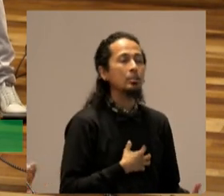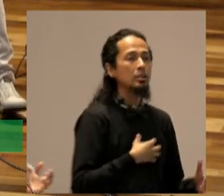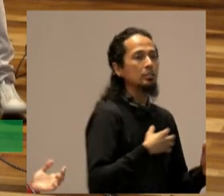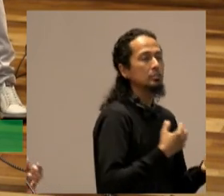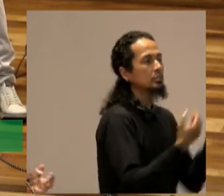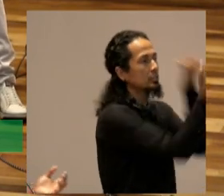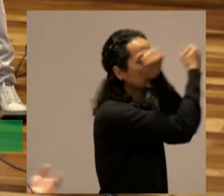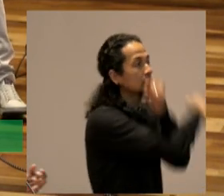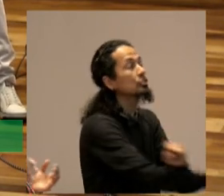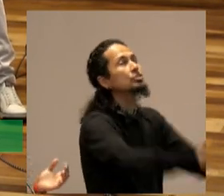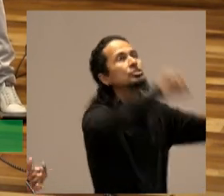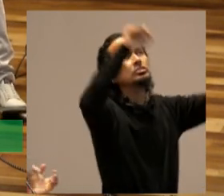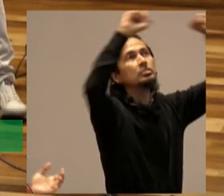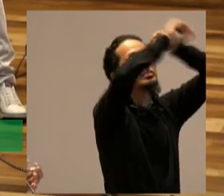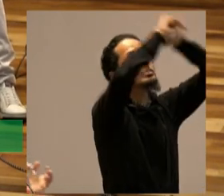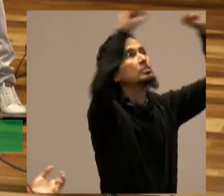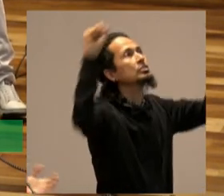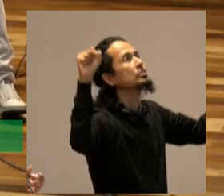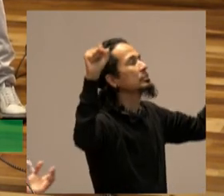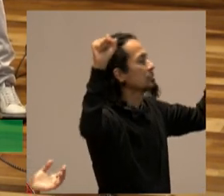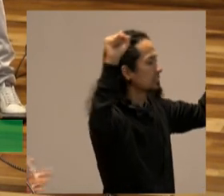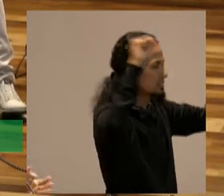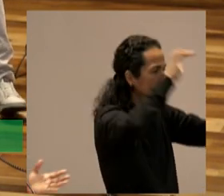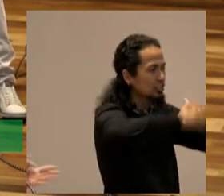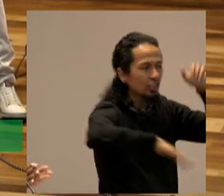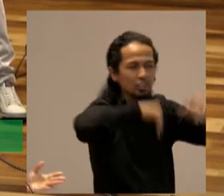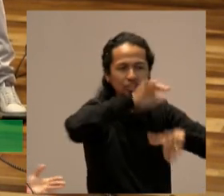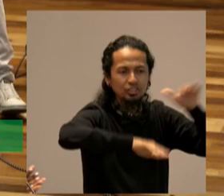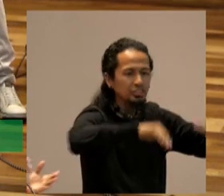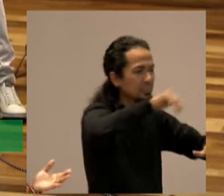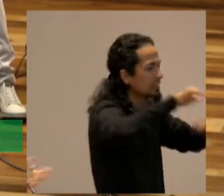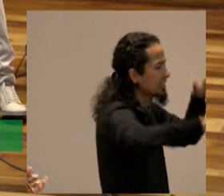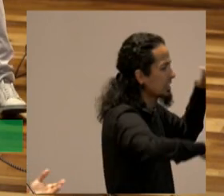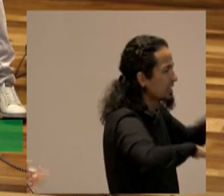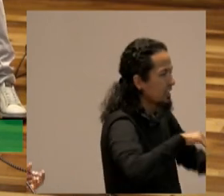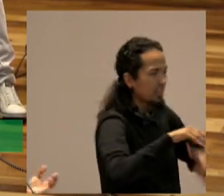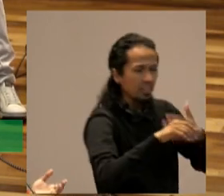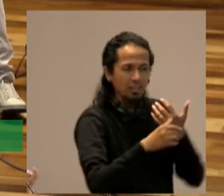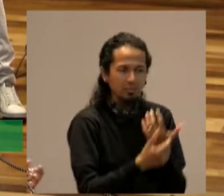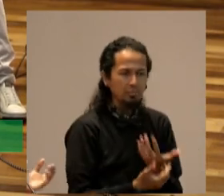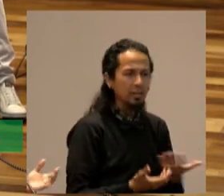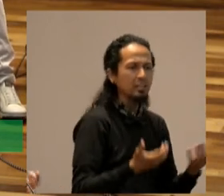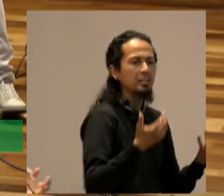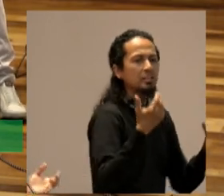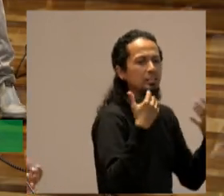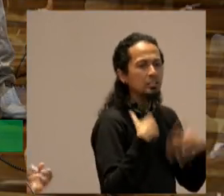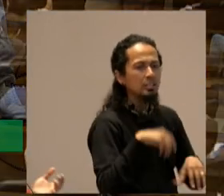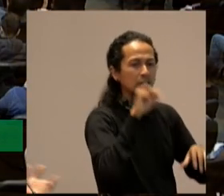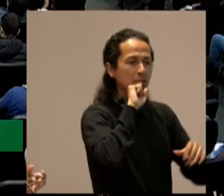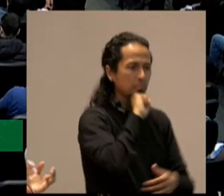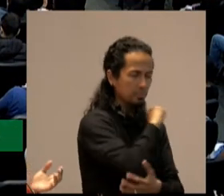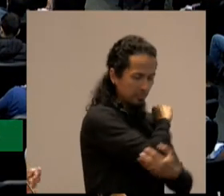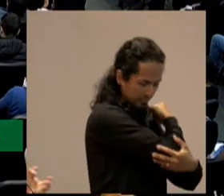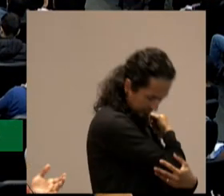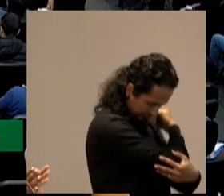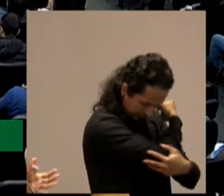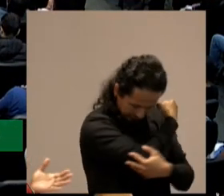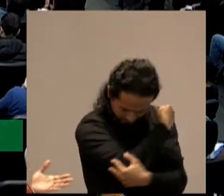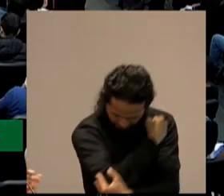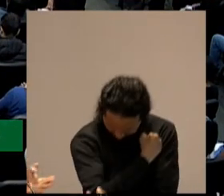Xangô manda chama, Oba da Laguia, Mamãe Oxum